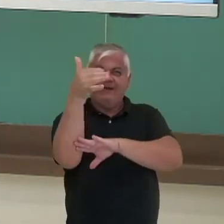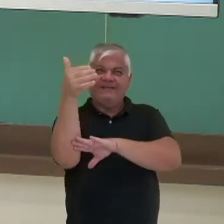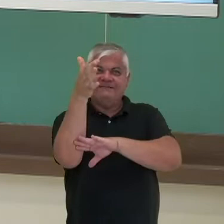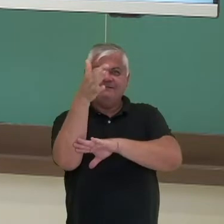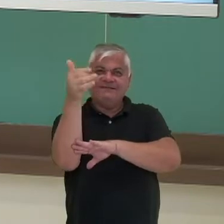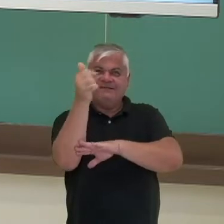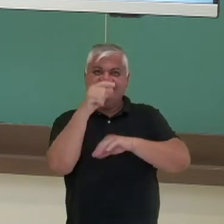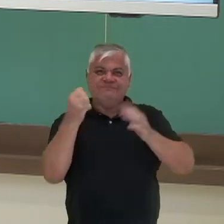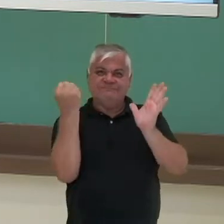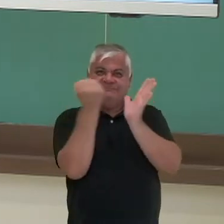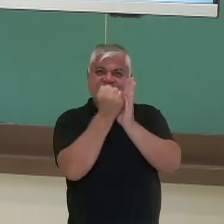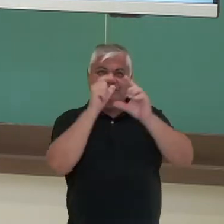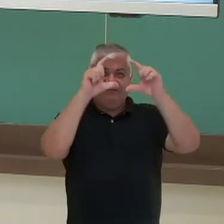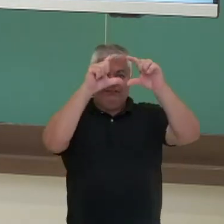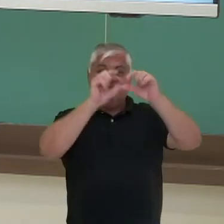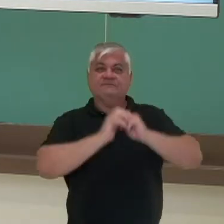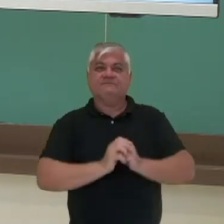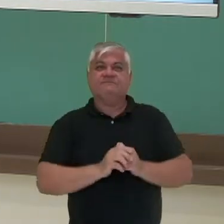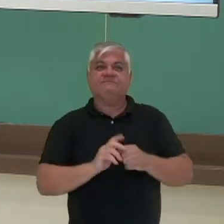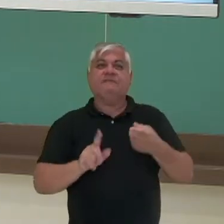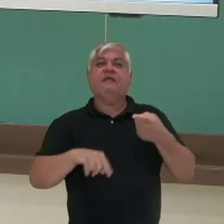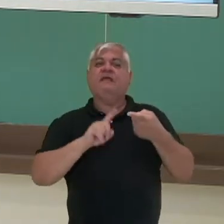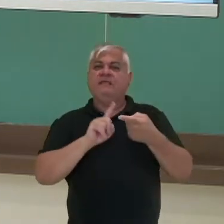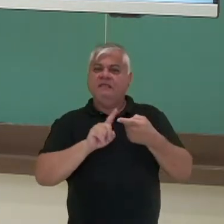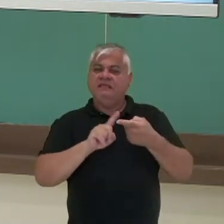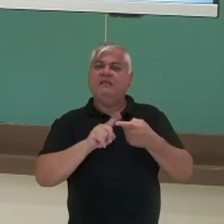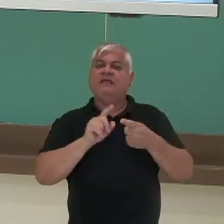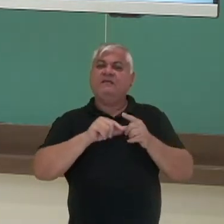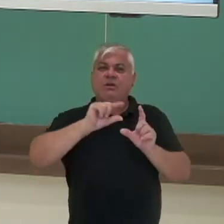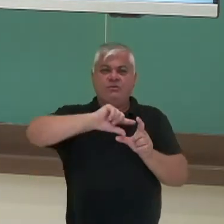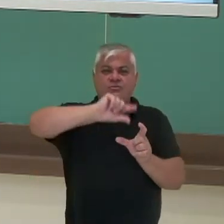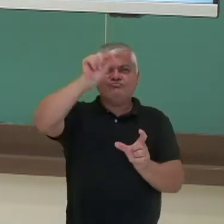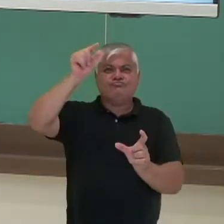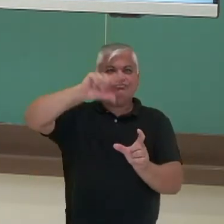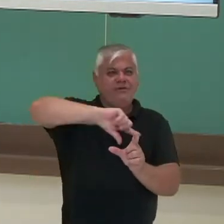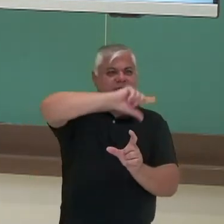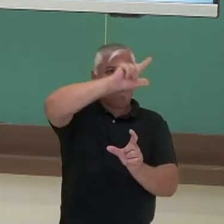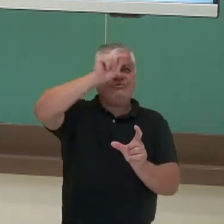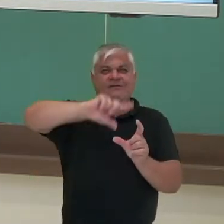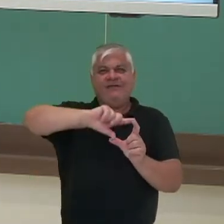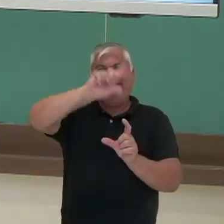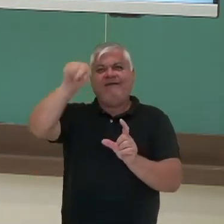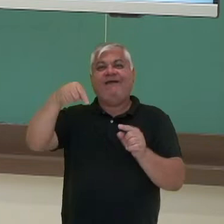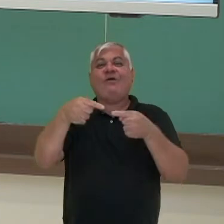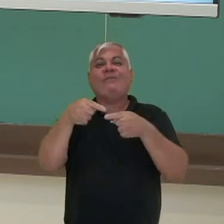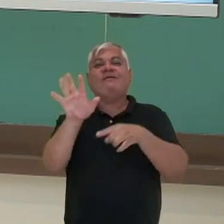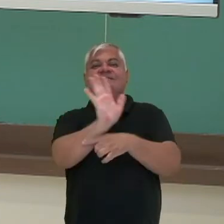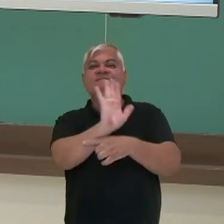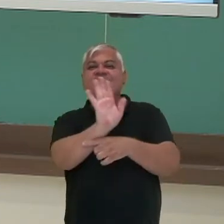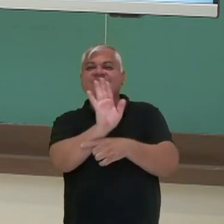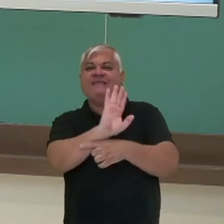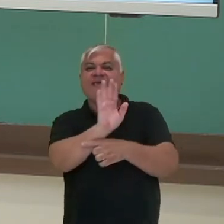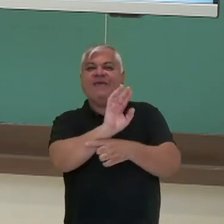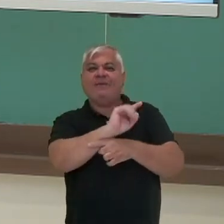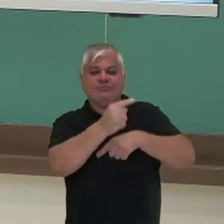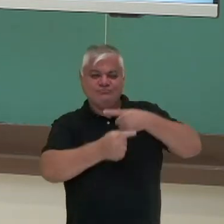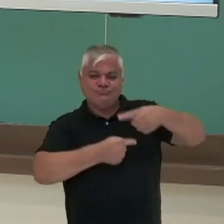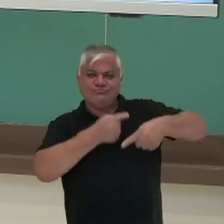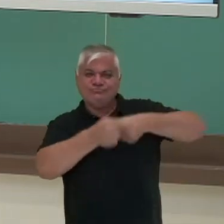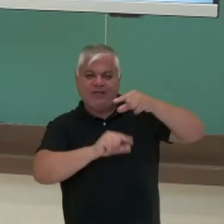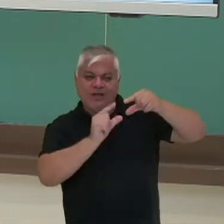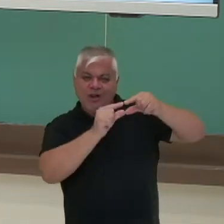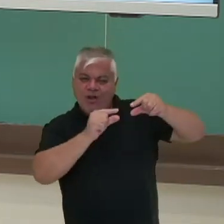da campanha. Temos aqui alguns ícones que envolvem cinema, certo? Porque está falando aí de